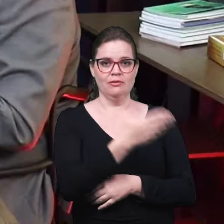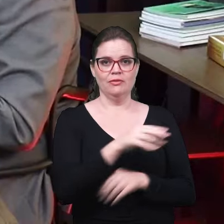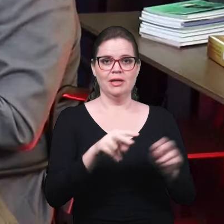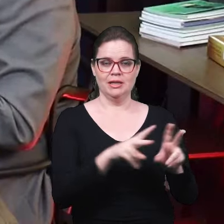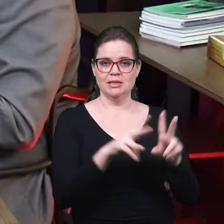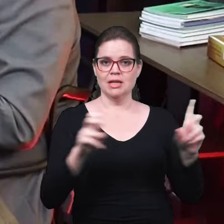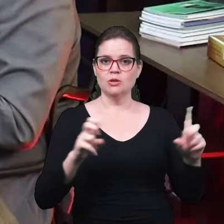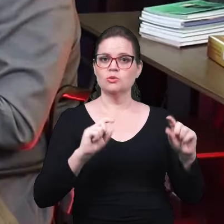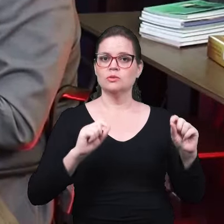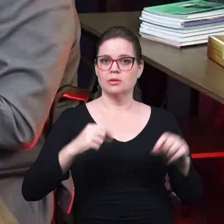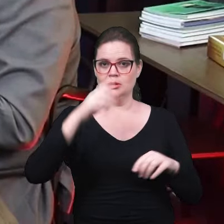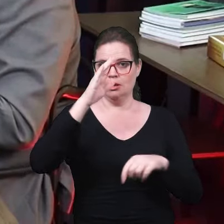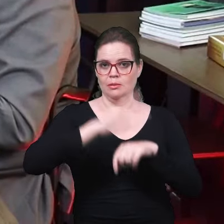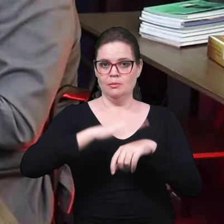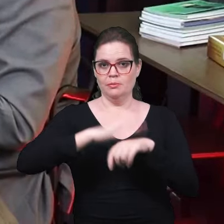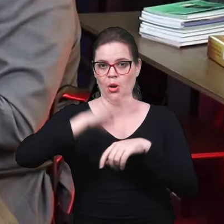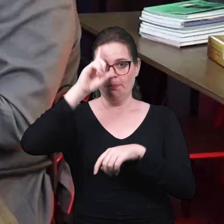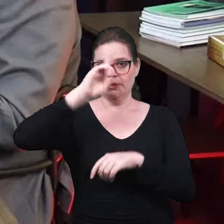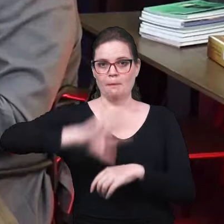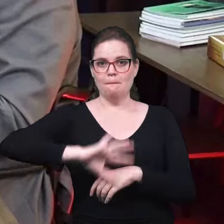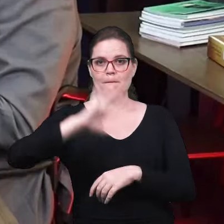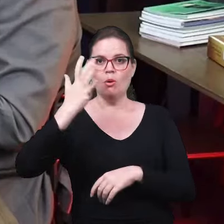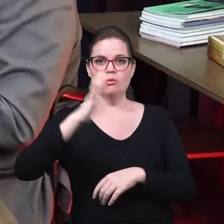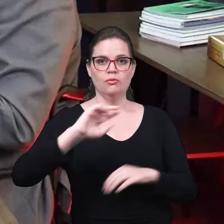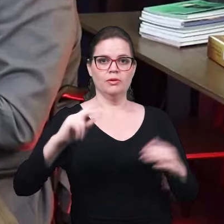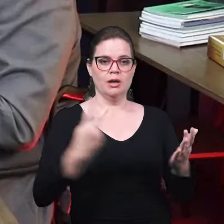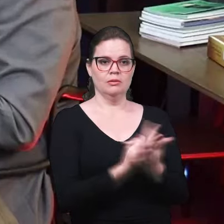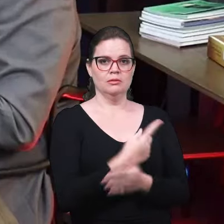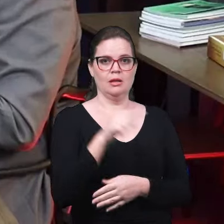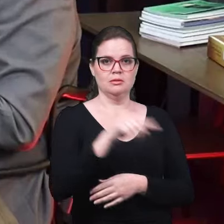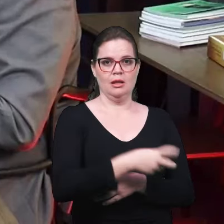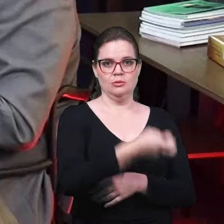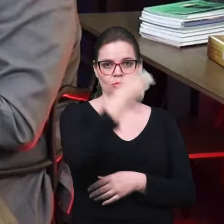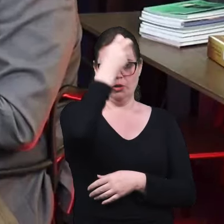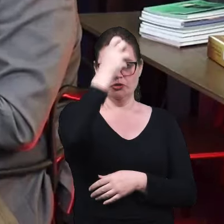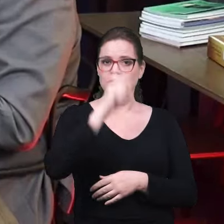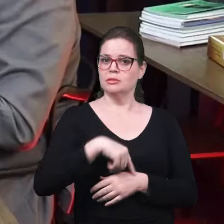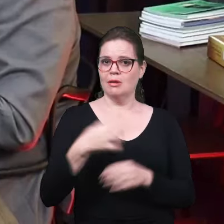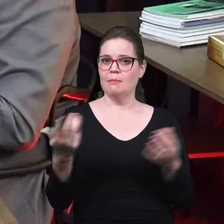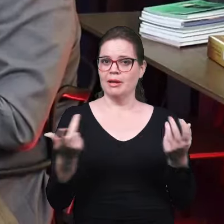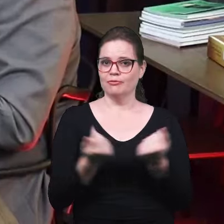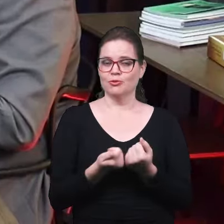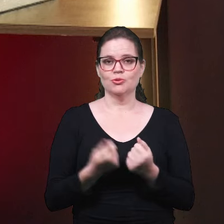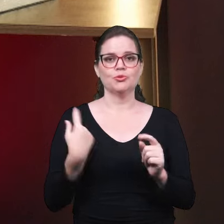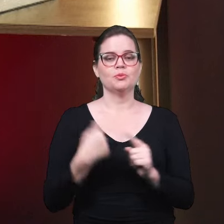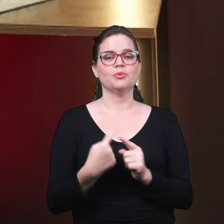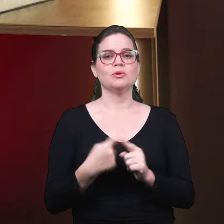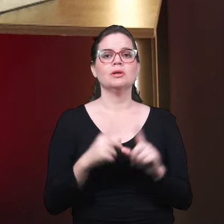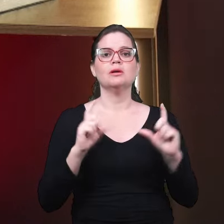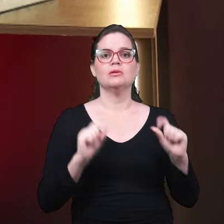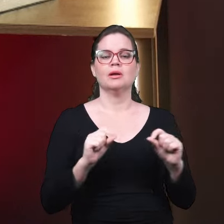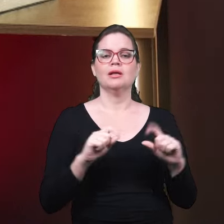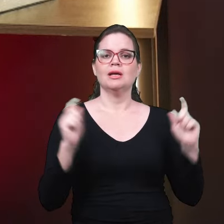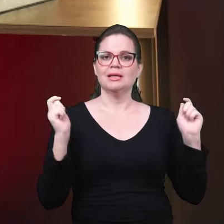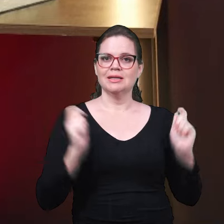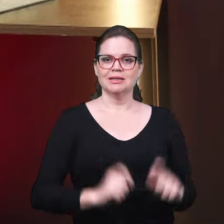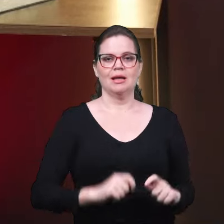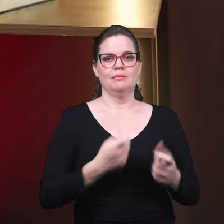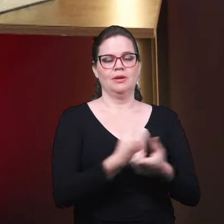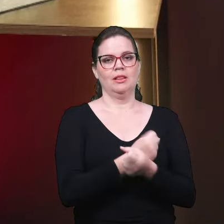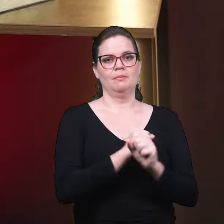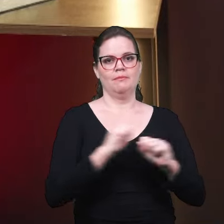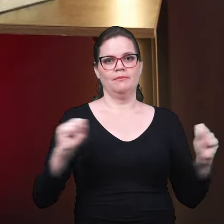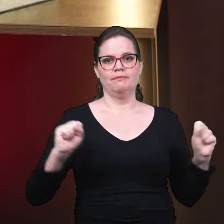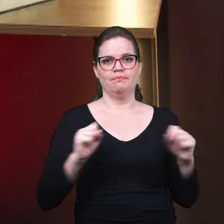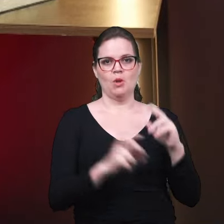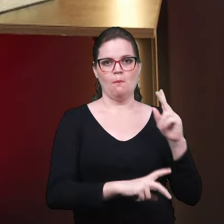parte de Deus, porque são sinais maravilhosos, tudo que Deus vai fazer ali para poder tirar o povo